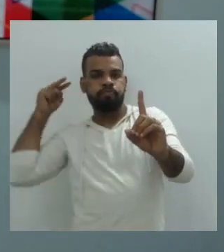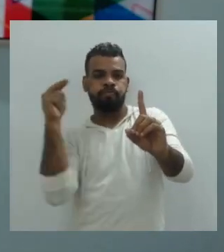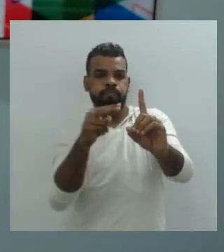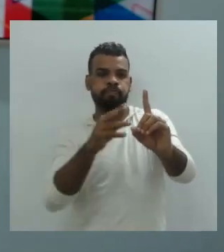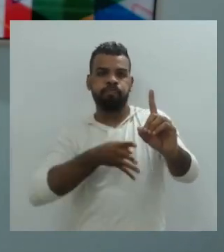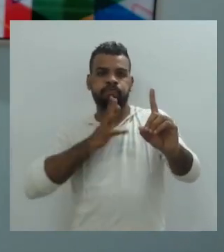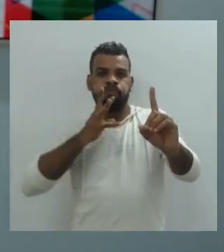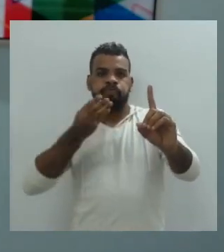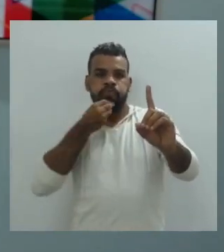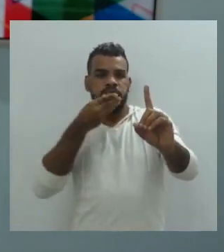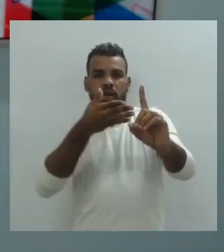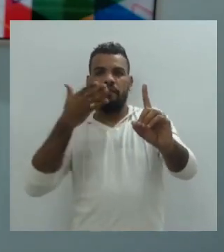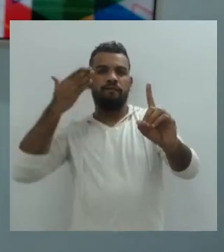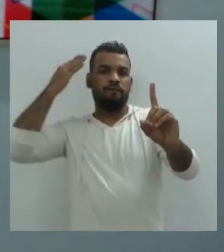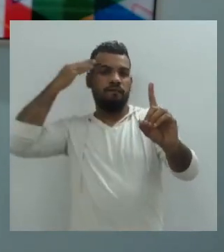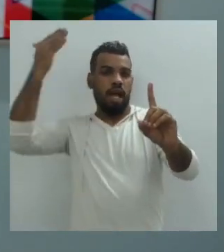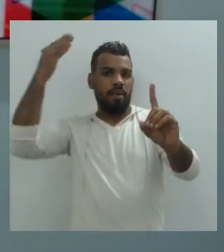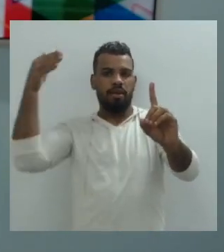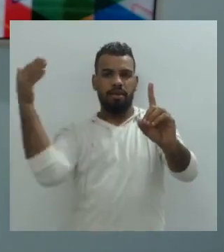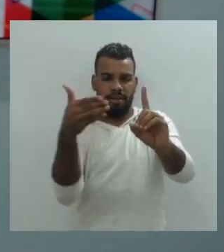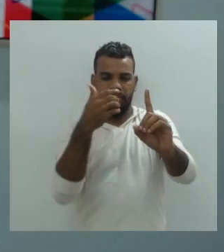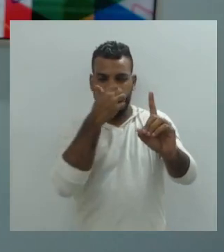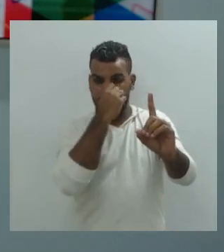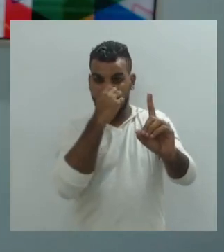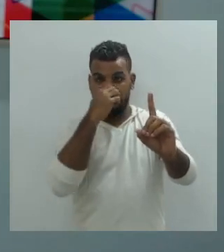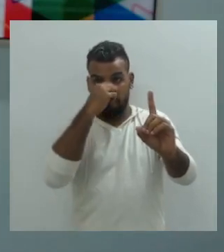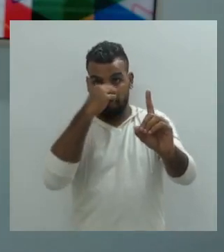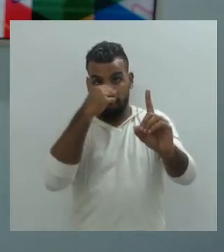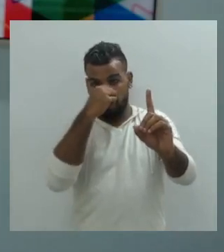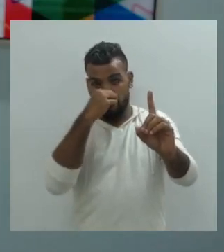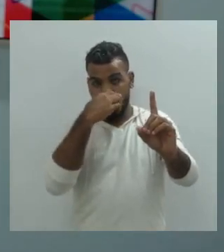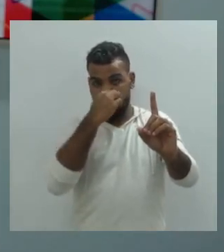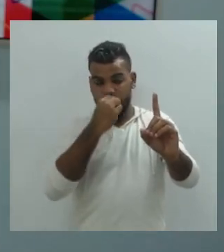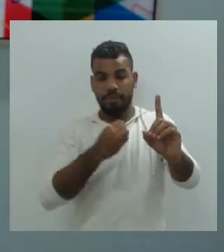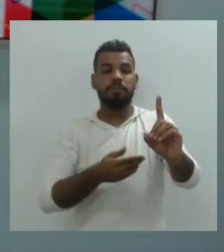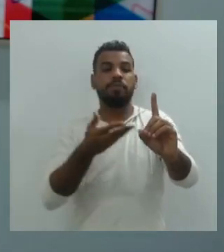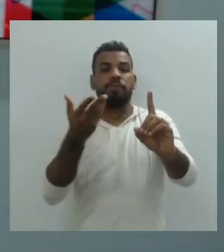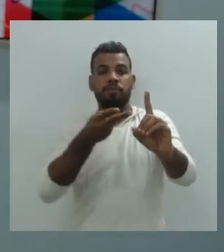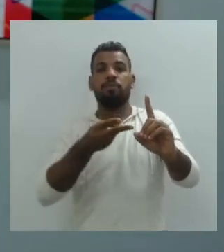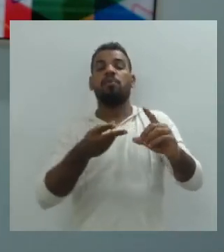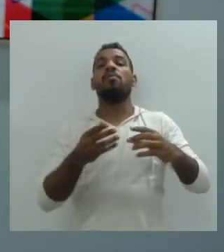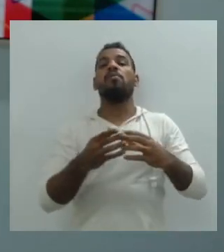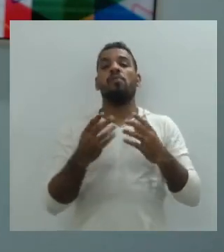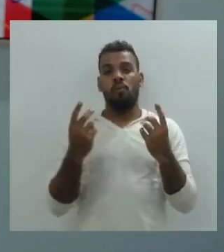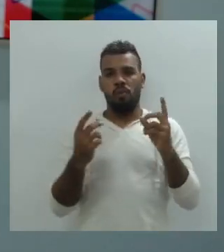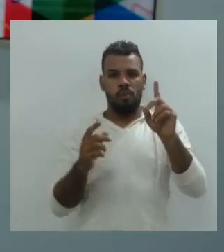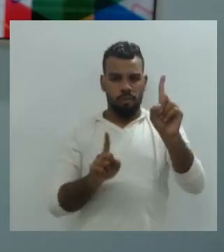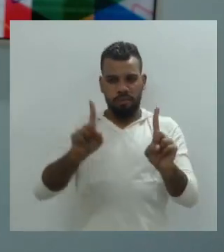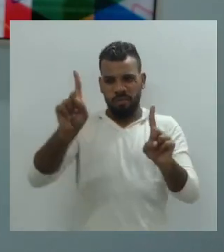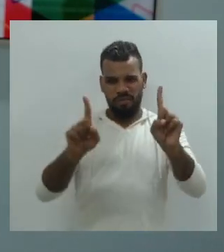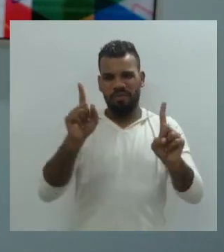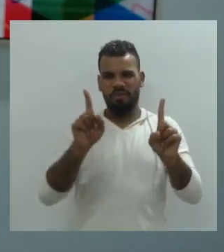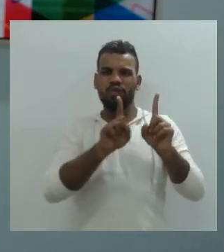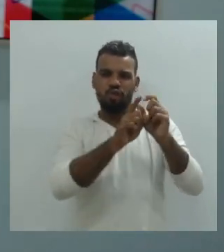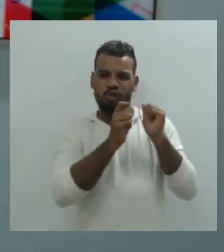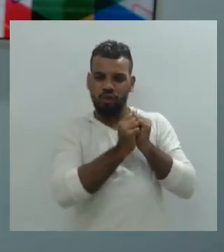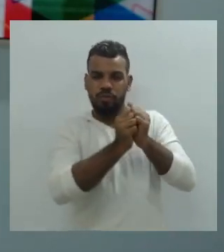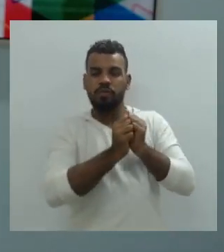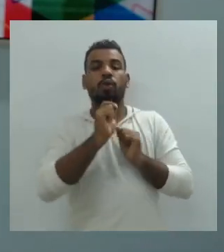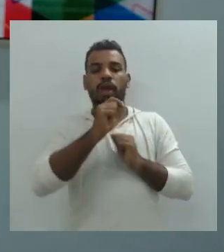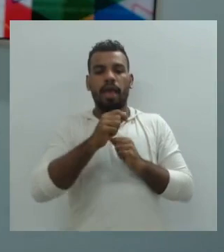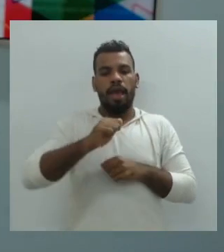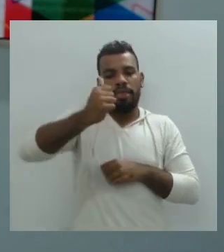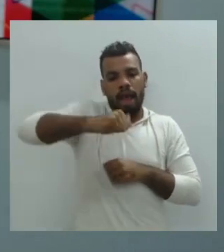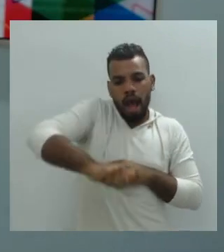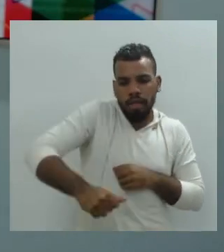até os dias de hoje. O evolucionismo de Darwin e Wallace se baseia na análise e na observação